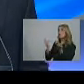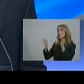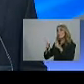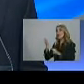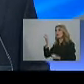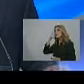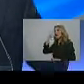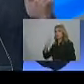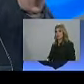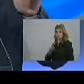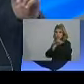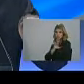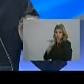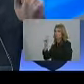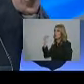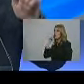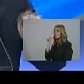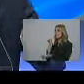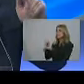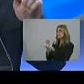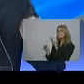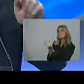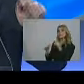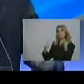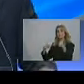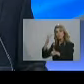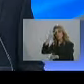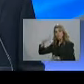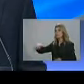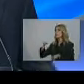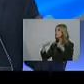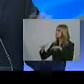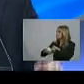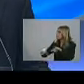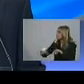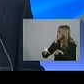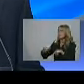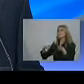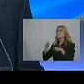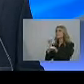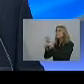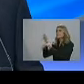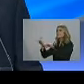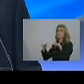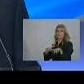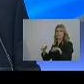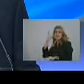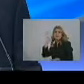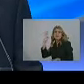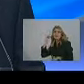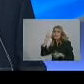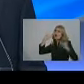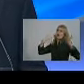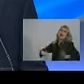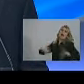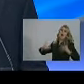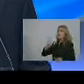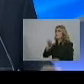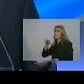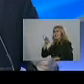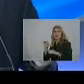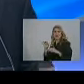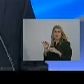o Rio de Janeiro para gerar emprego para as pessoas que vão precisar trabalhar, que precisam trabalhar. Imagina o desespero de uma mãe de família,